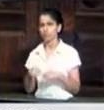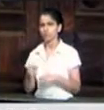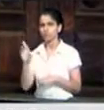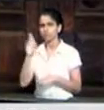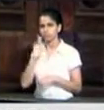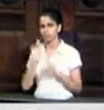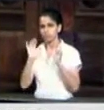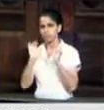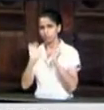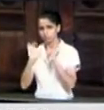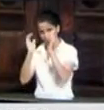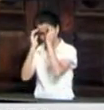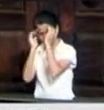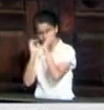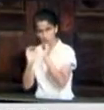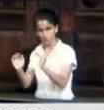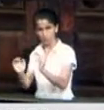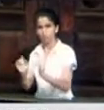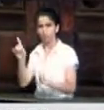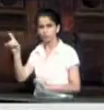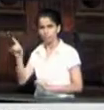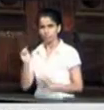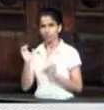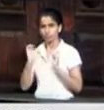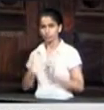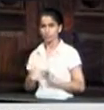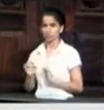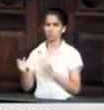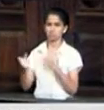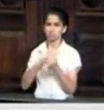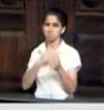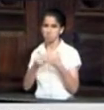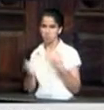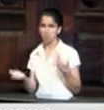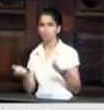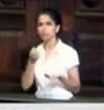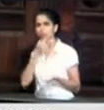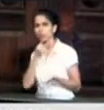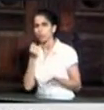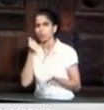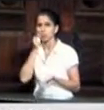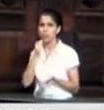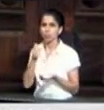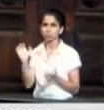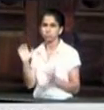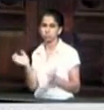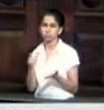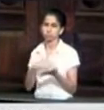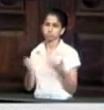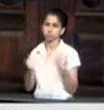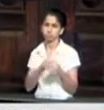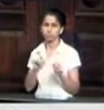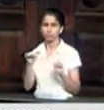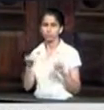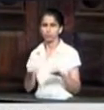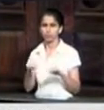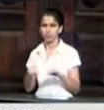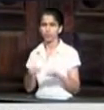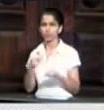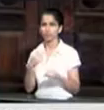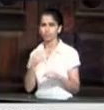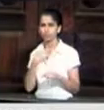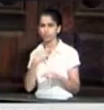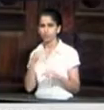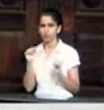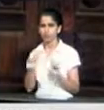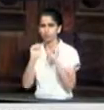dignidade de todas as pessoas, sem nenhum tipo de discriminação. Mas não podemos, essa casa não pode se omitir